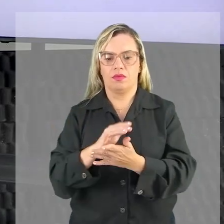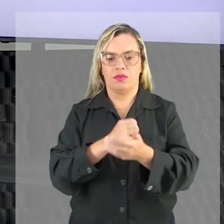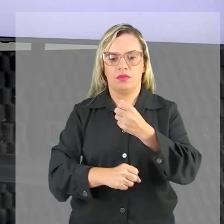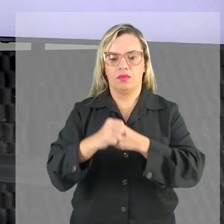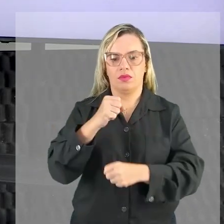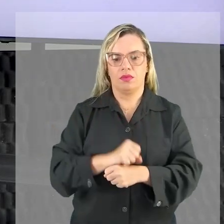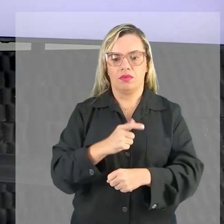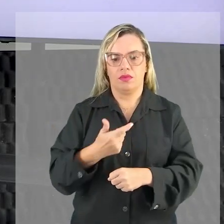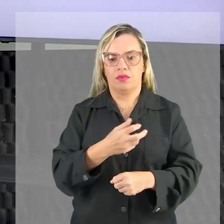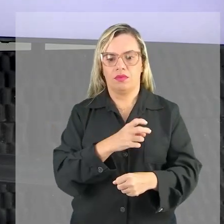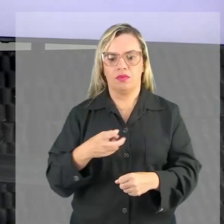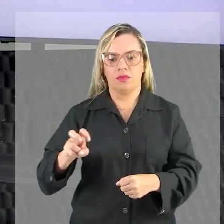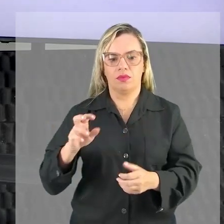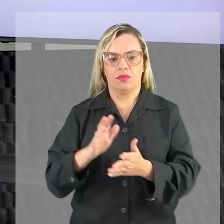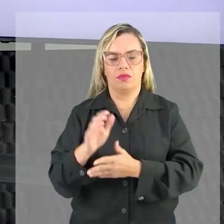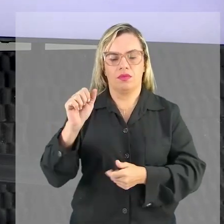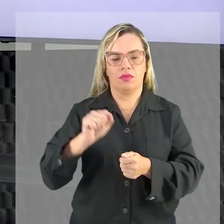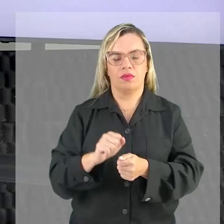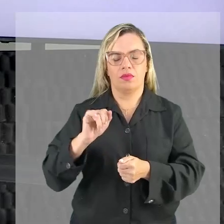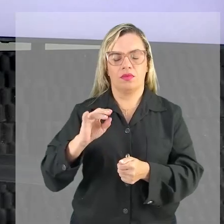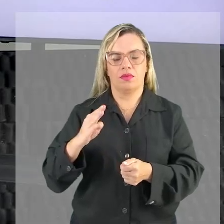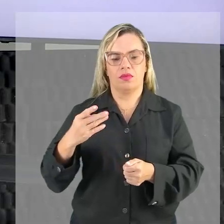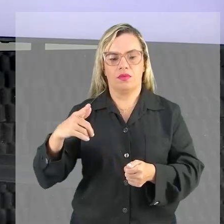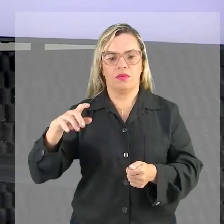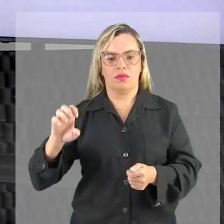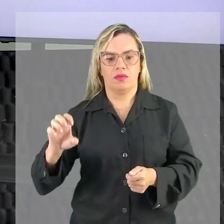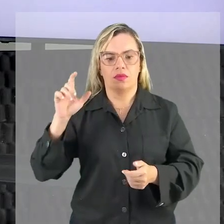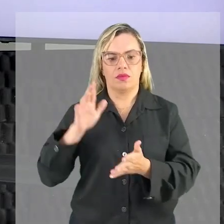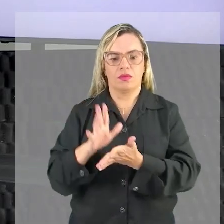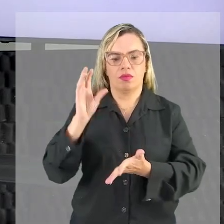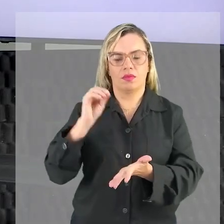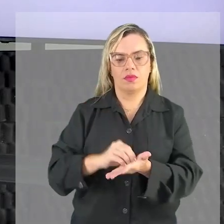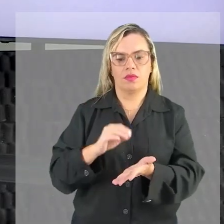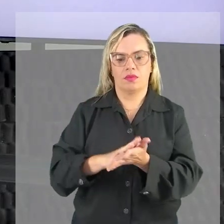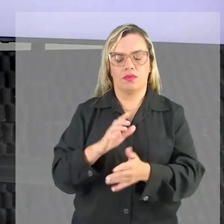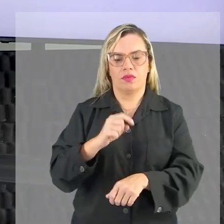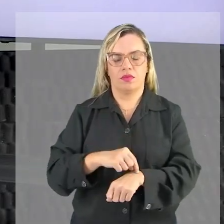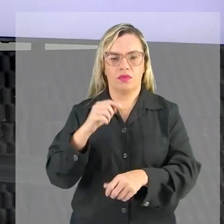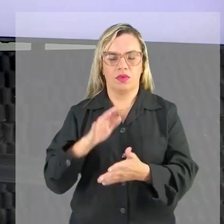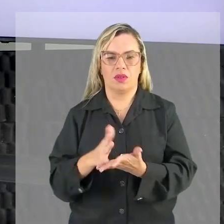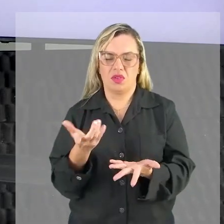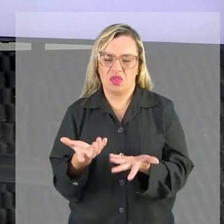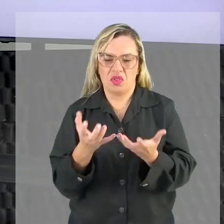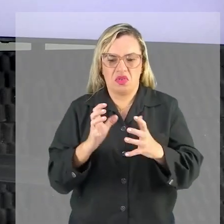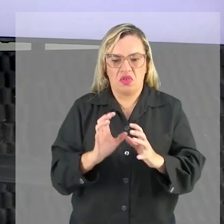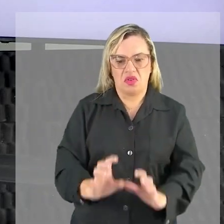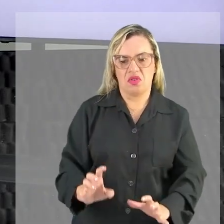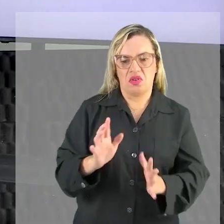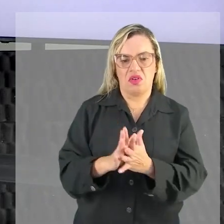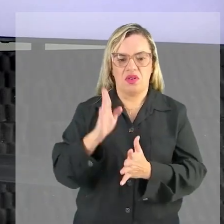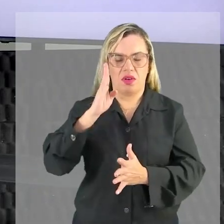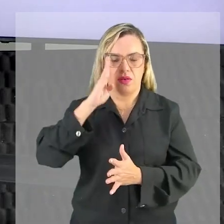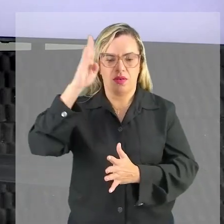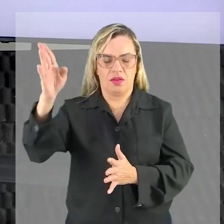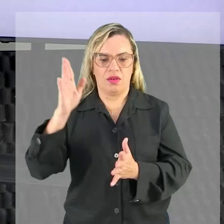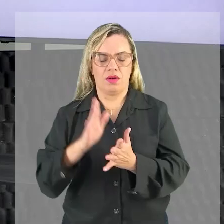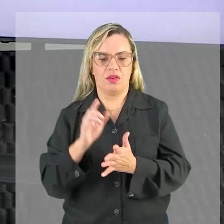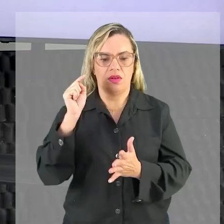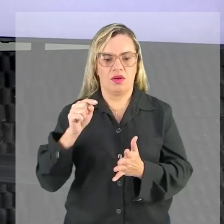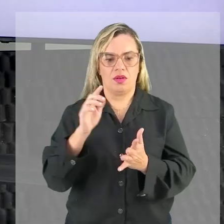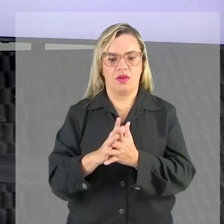pelo IBGE. A falta de tempo e de interesse são os principais motivos apontados